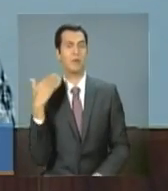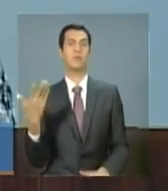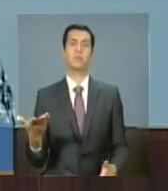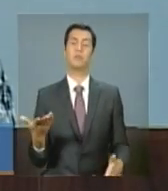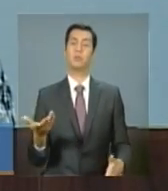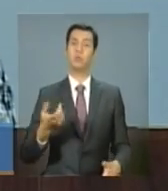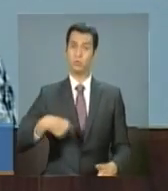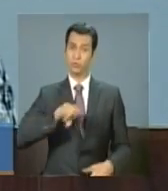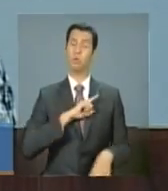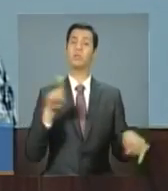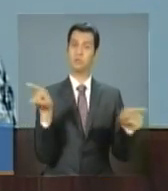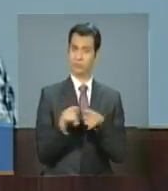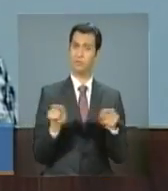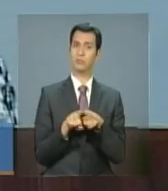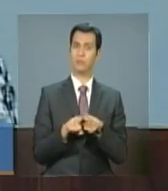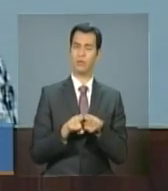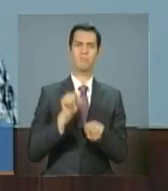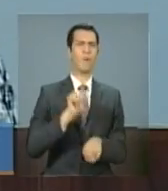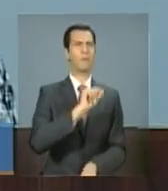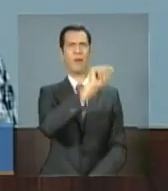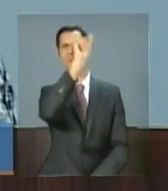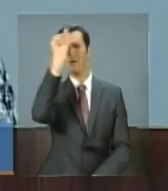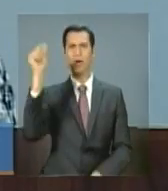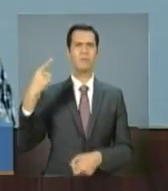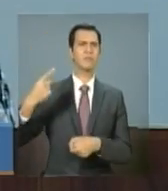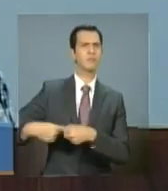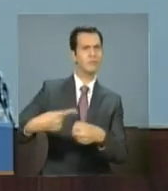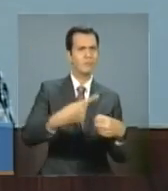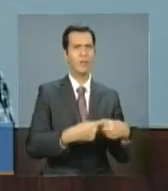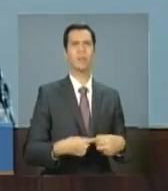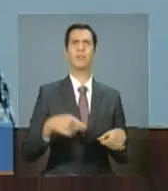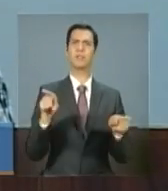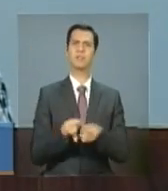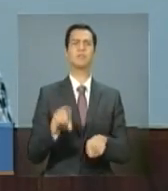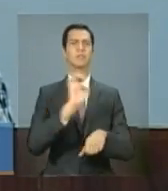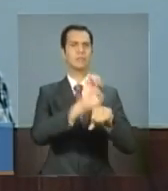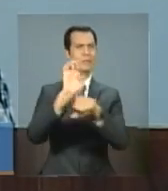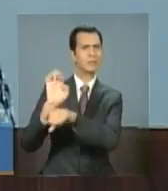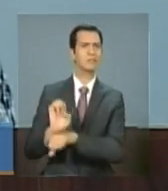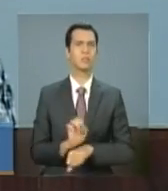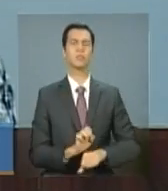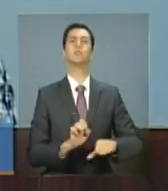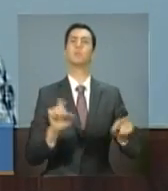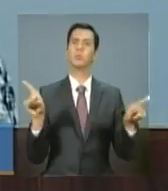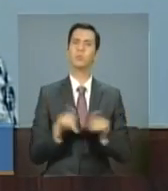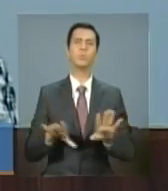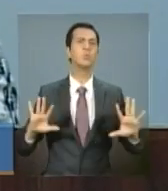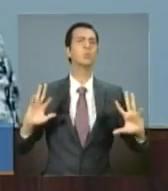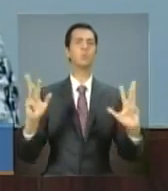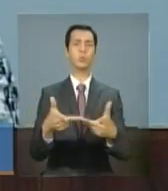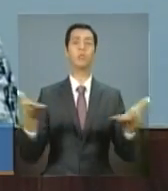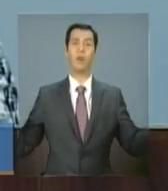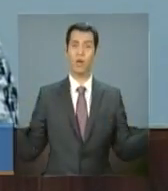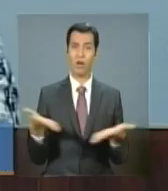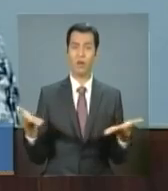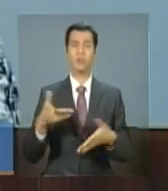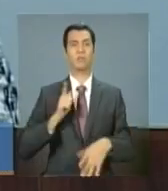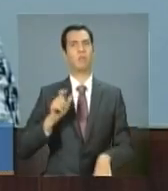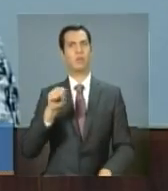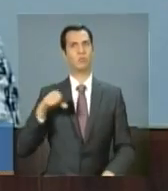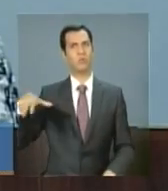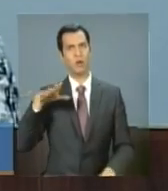nos estados e nos municípios, com o grupo de gestores públicos sentado, ao mesmo tempo, assistência